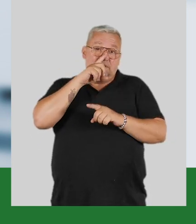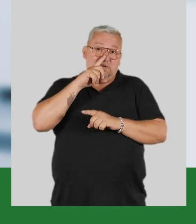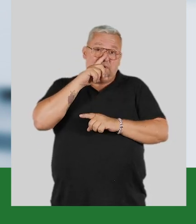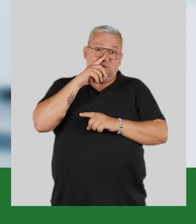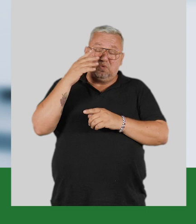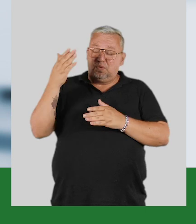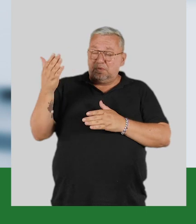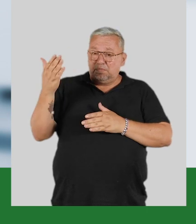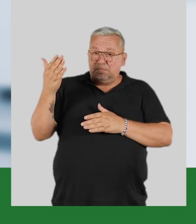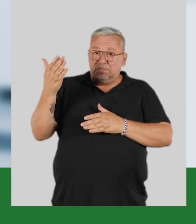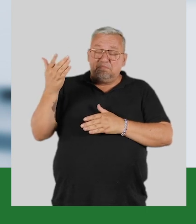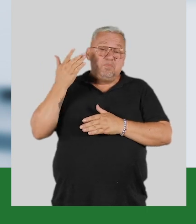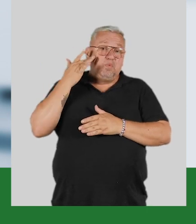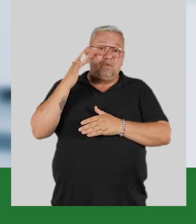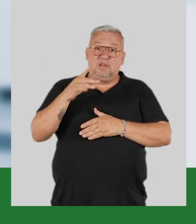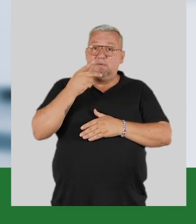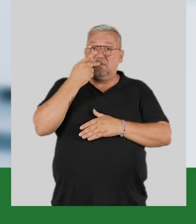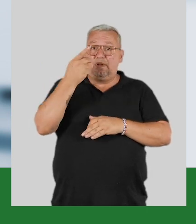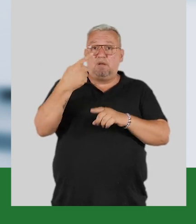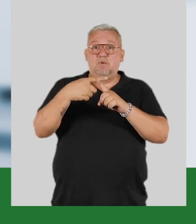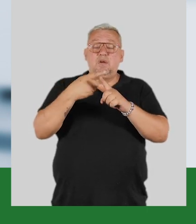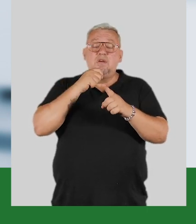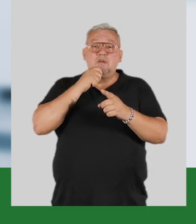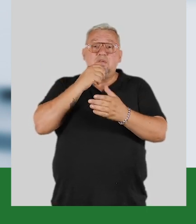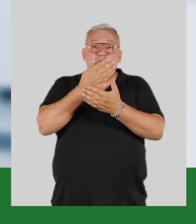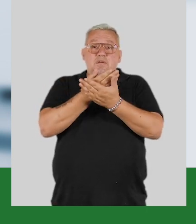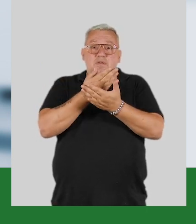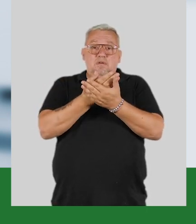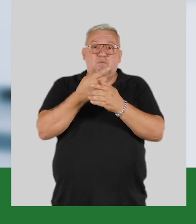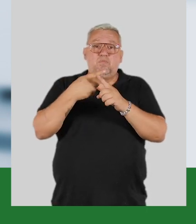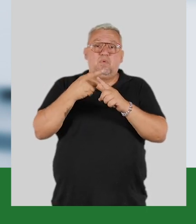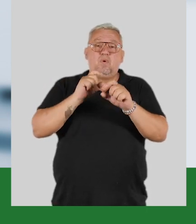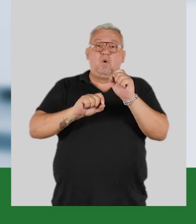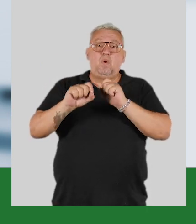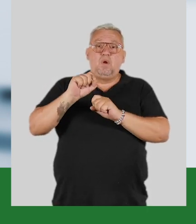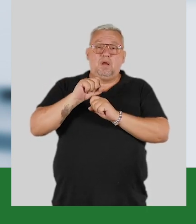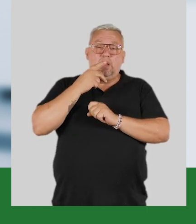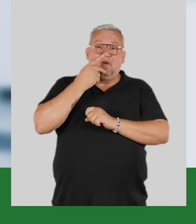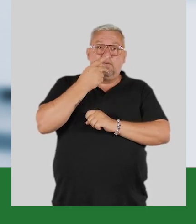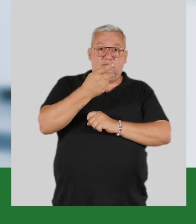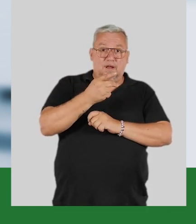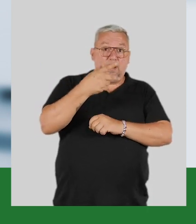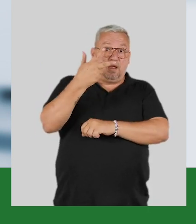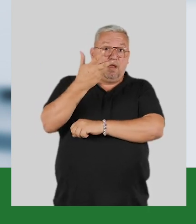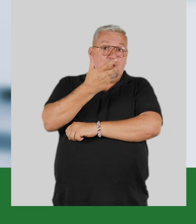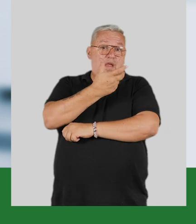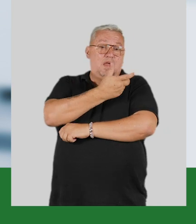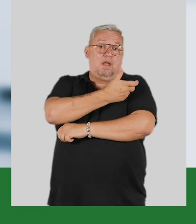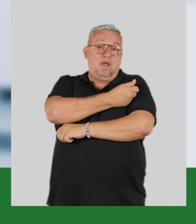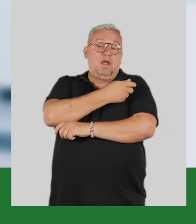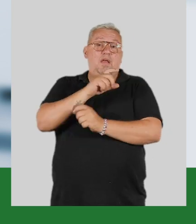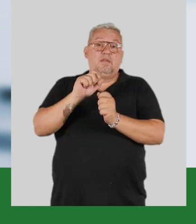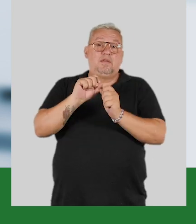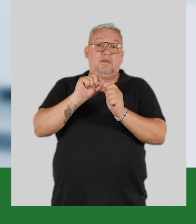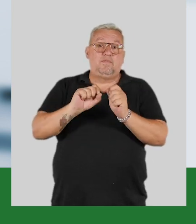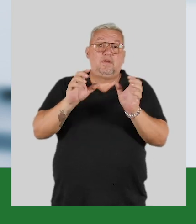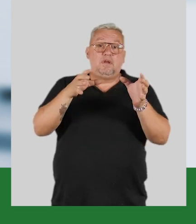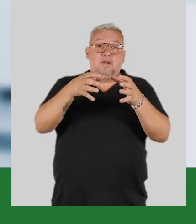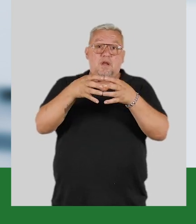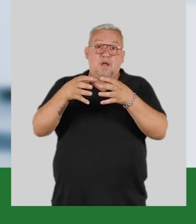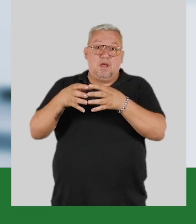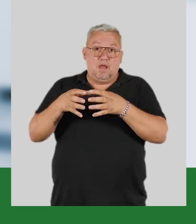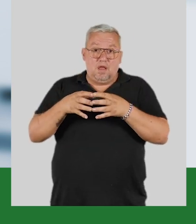evento adverso grave por ser imunodeprimido. Por isso que a gente recomenda que a vacinação seja feita nesses